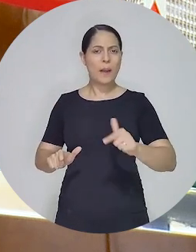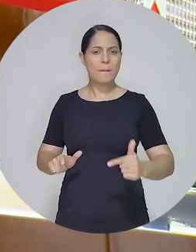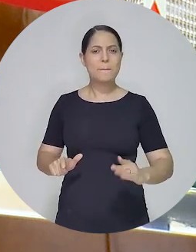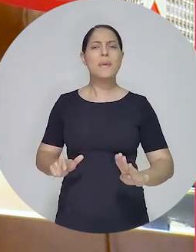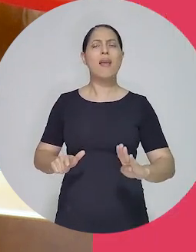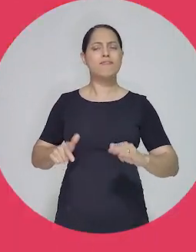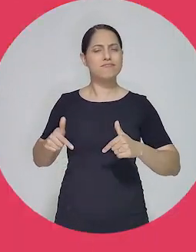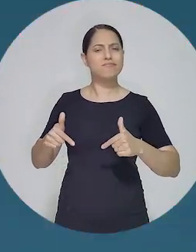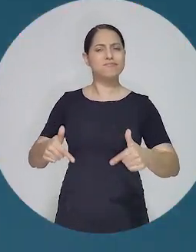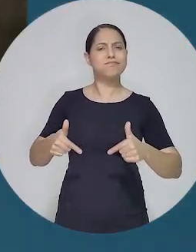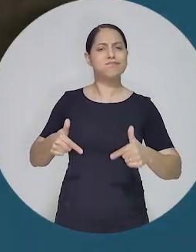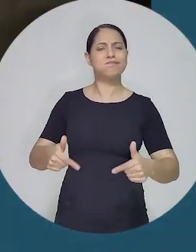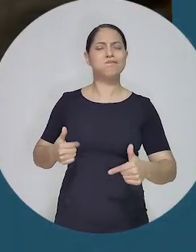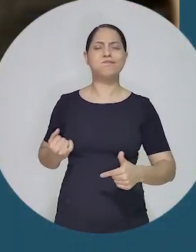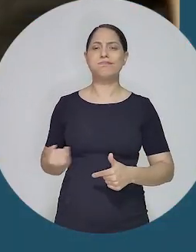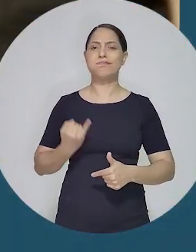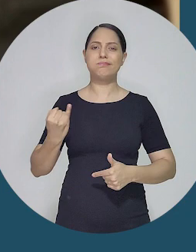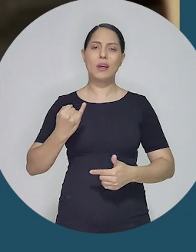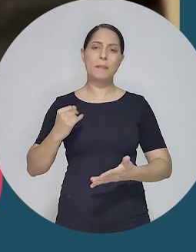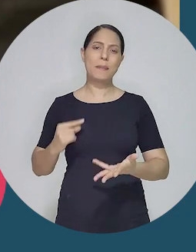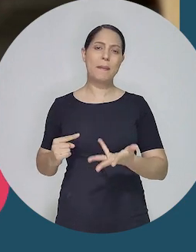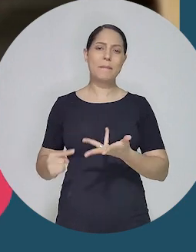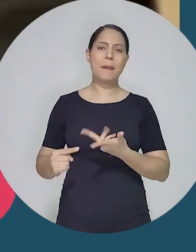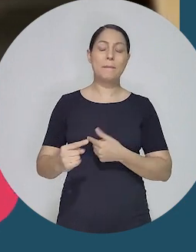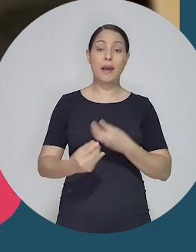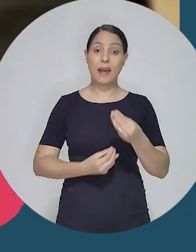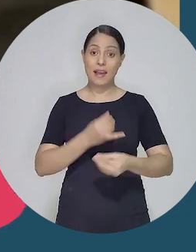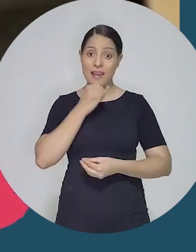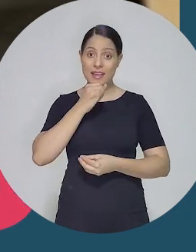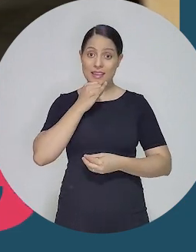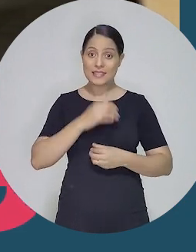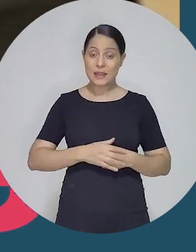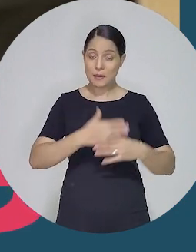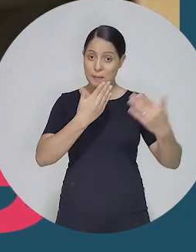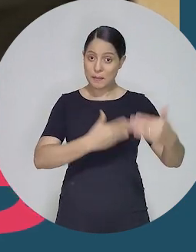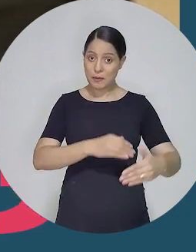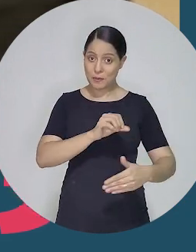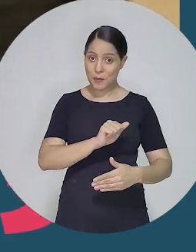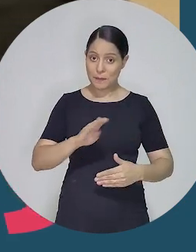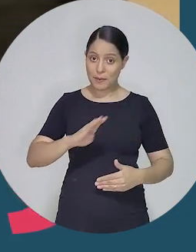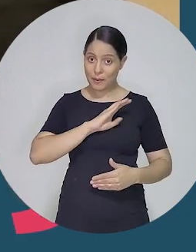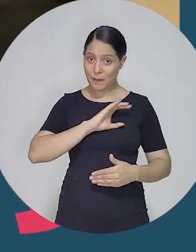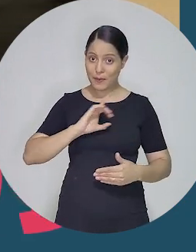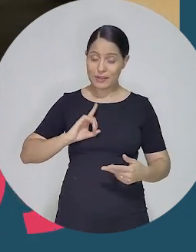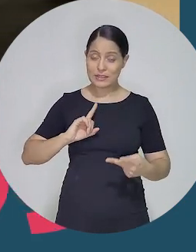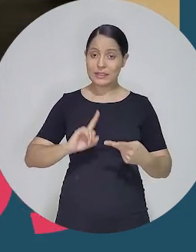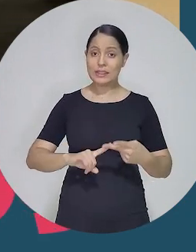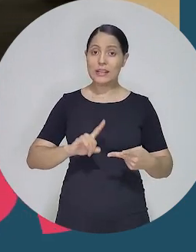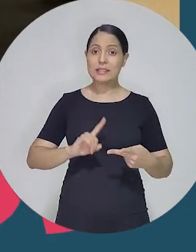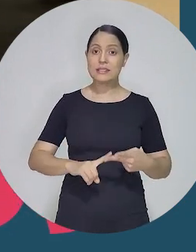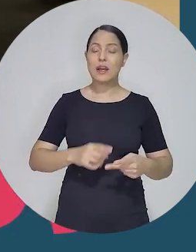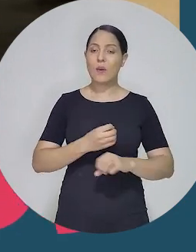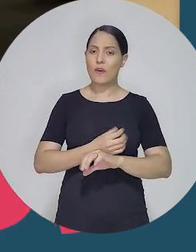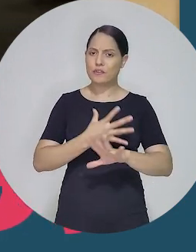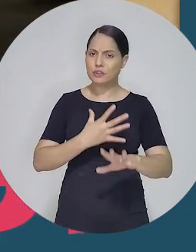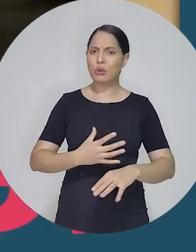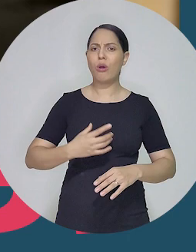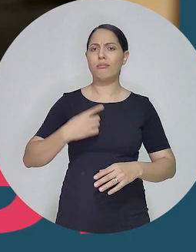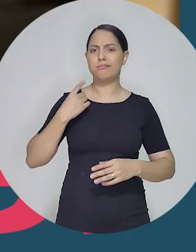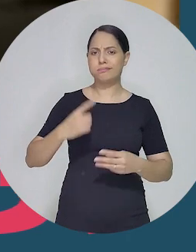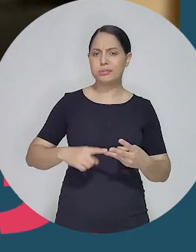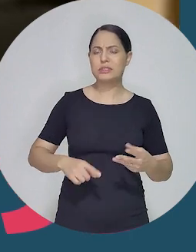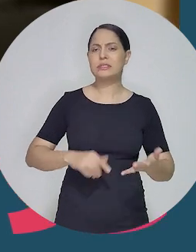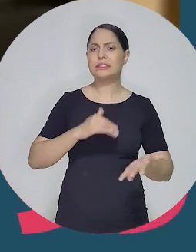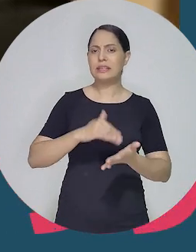como a coordenação do exame de ordem, a direção-geral da Escola Nacional da Advocacia, a ouvidoria geral